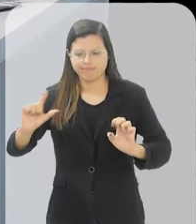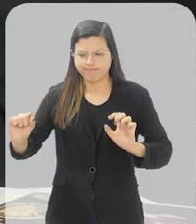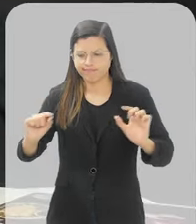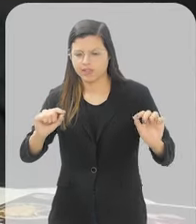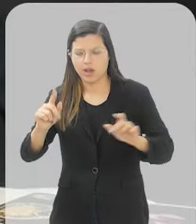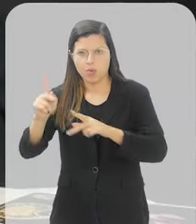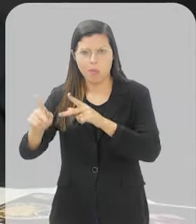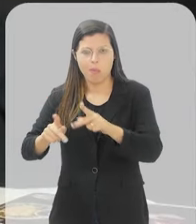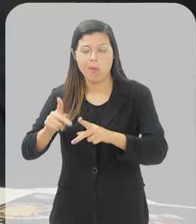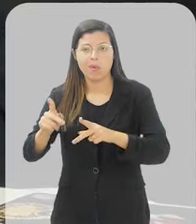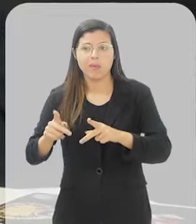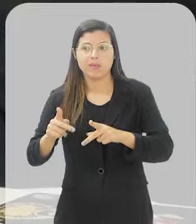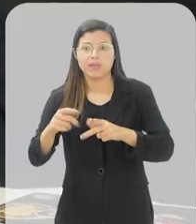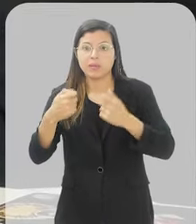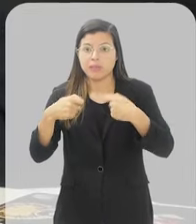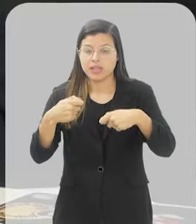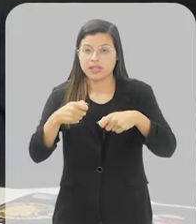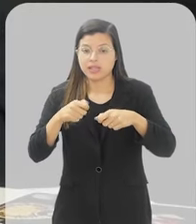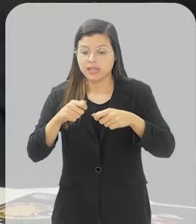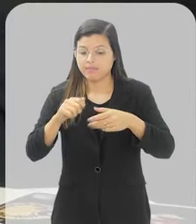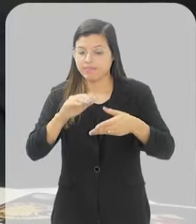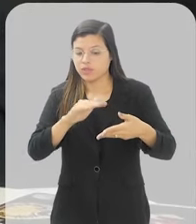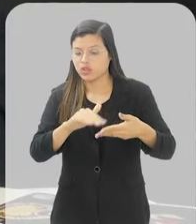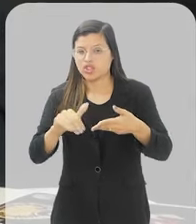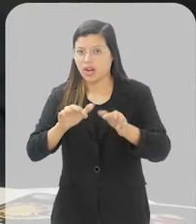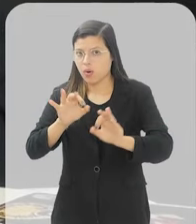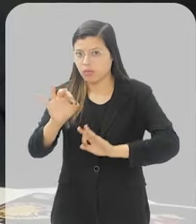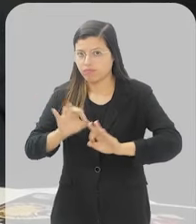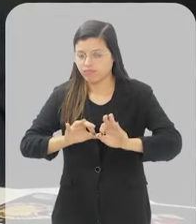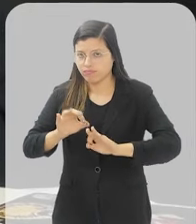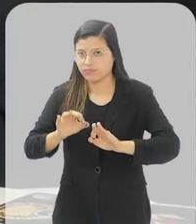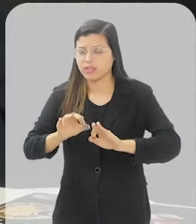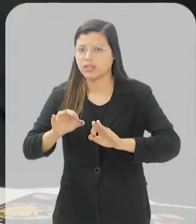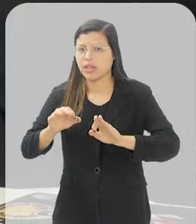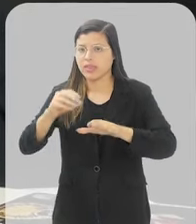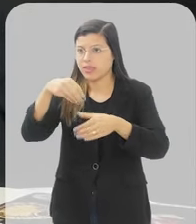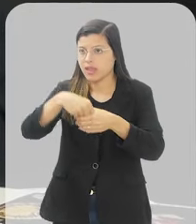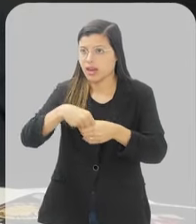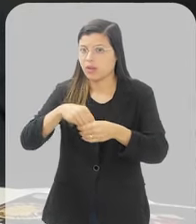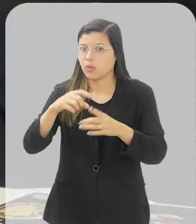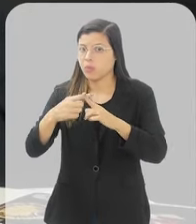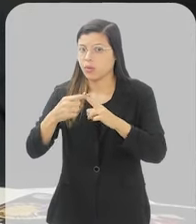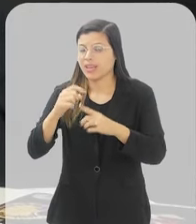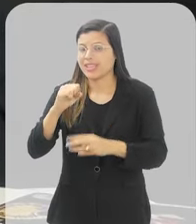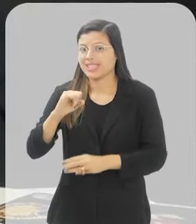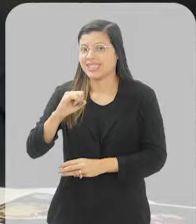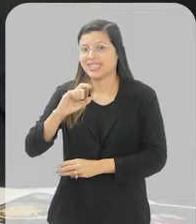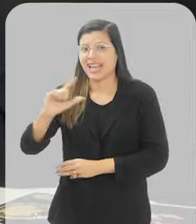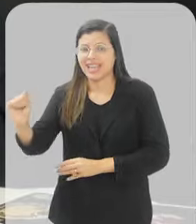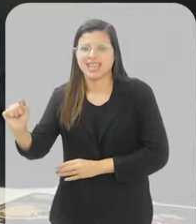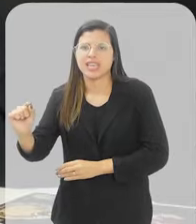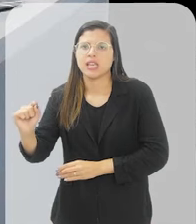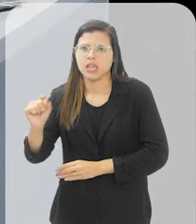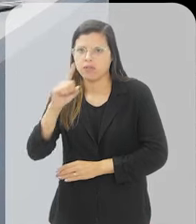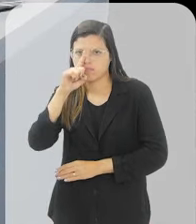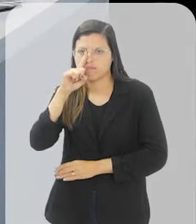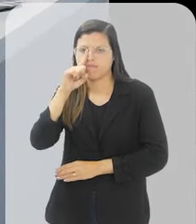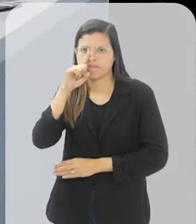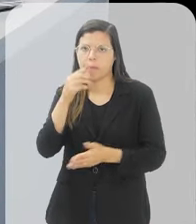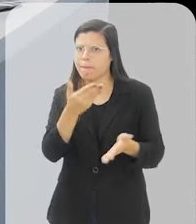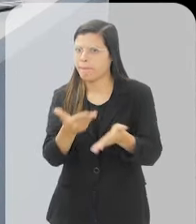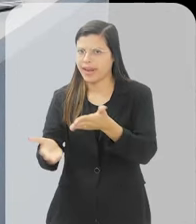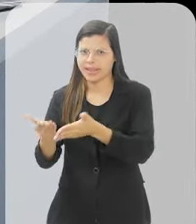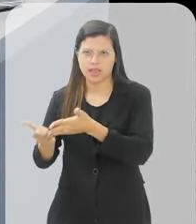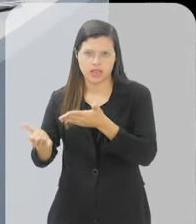destaque tem que ser desmontada dentro do espaço, porque se ela sai, está arriscado a perder tudo. Sim, arriscado a perder tudo.